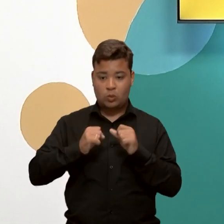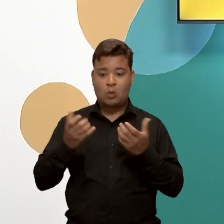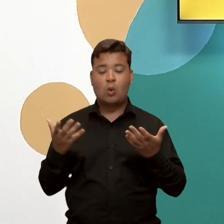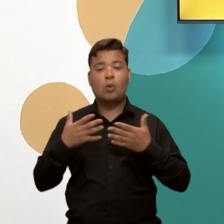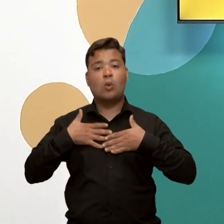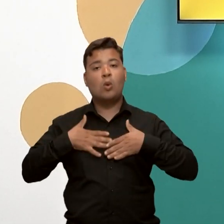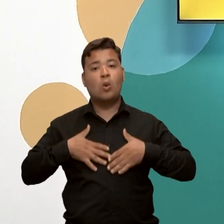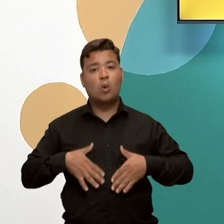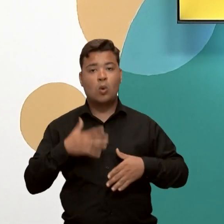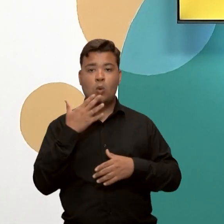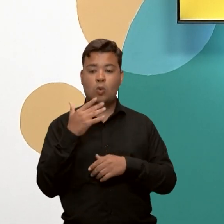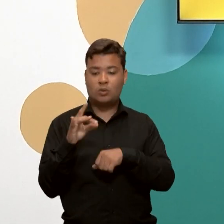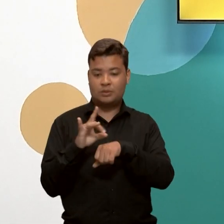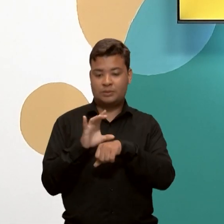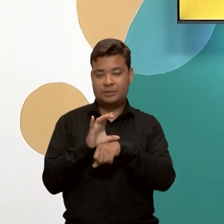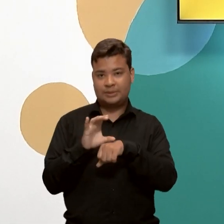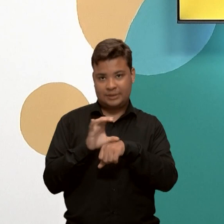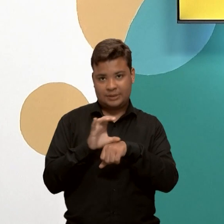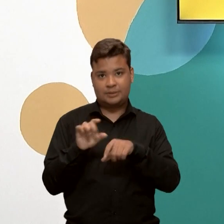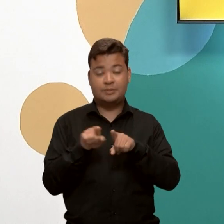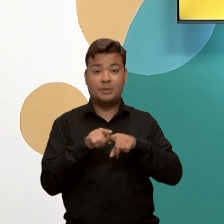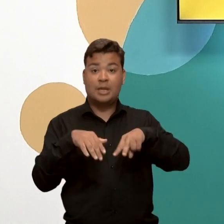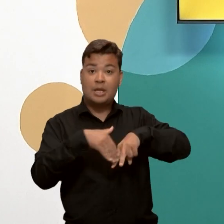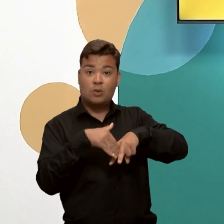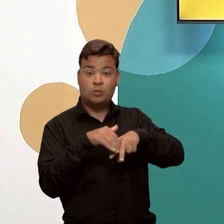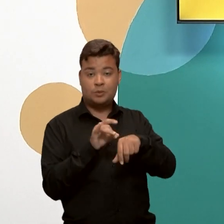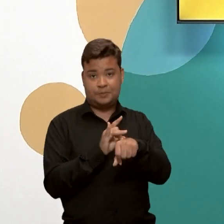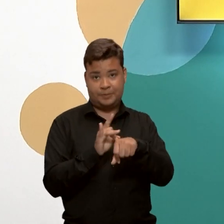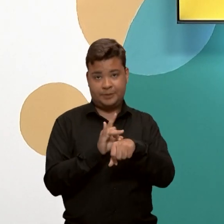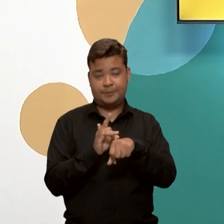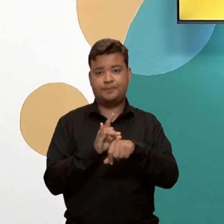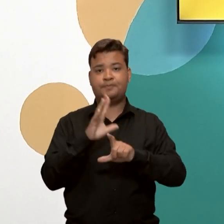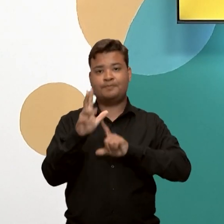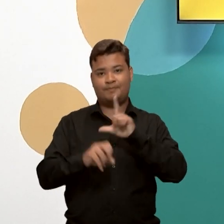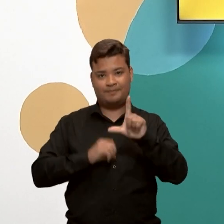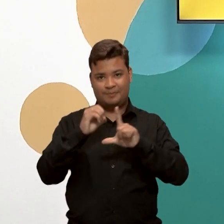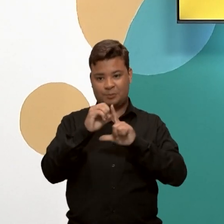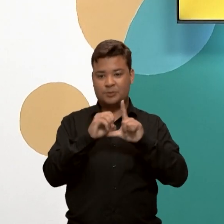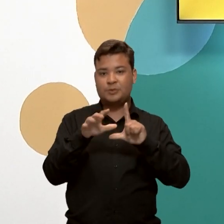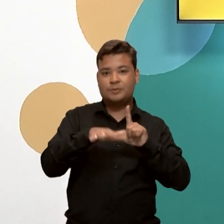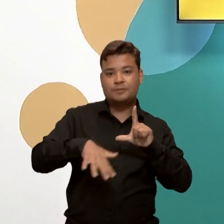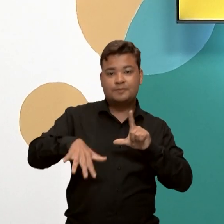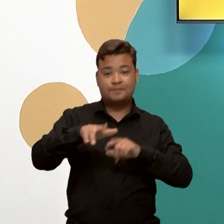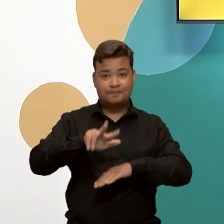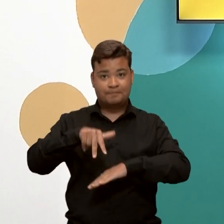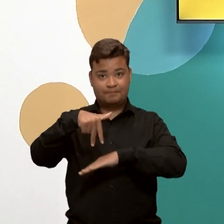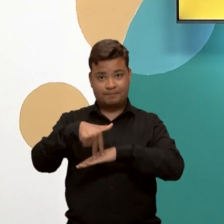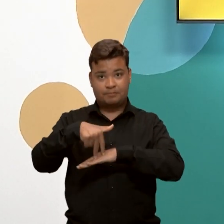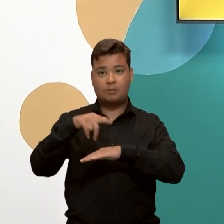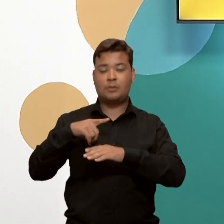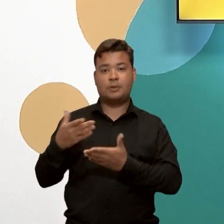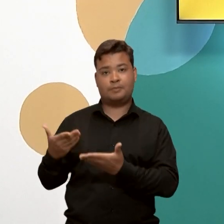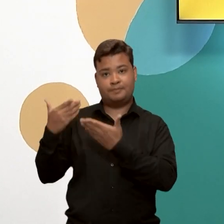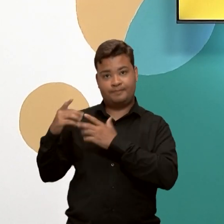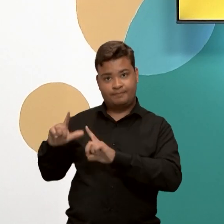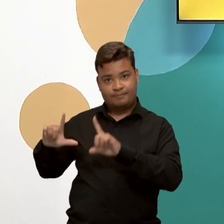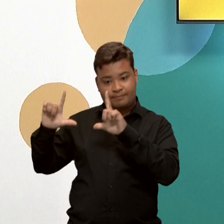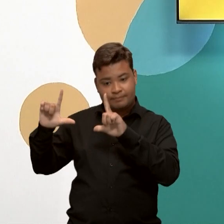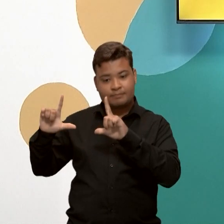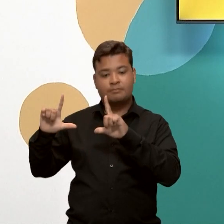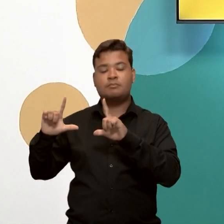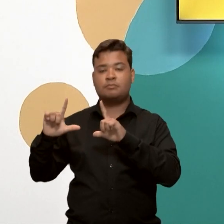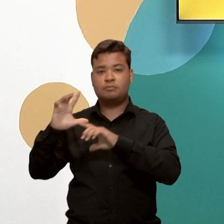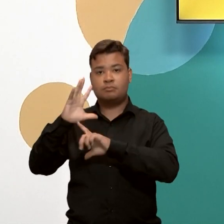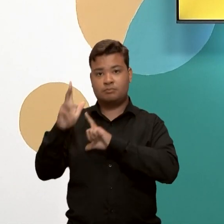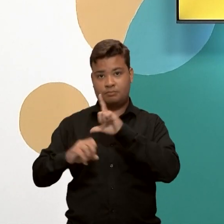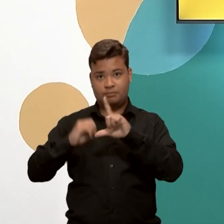uma roupa cinza e preta. Estou de pé no cenário do Mundo UFG, à frente de uma TV com a logo do programa